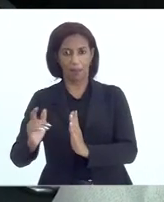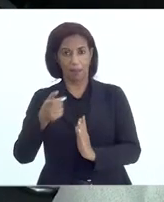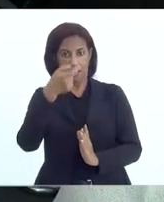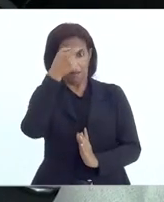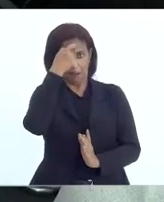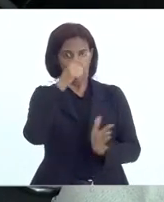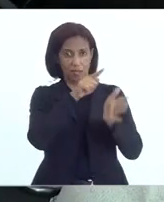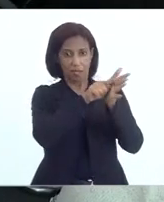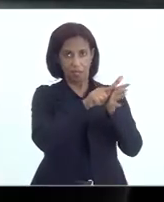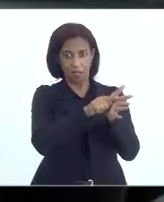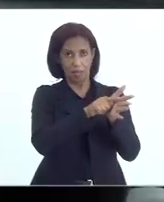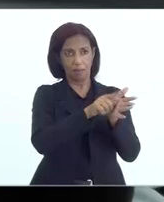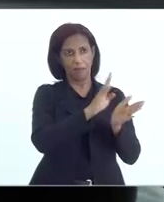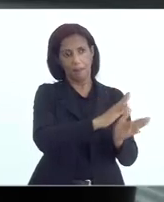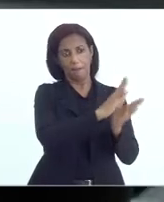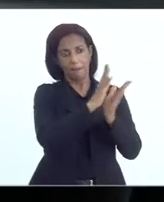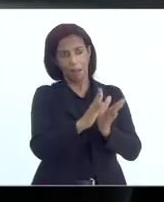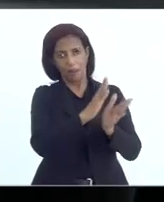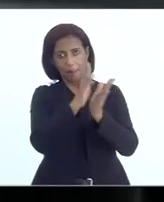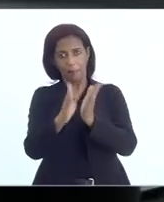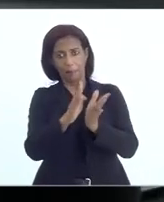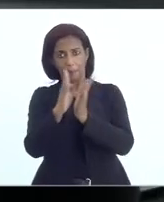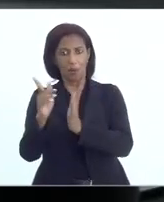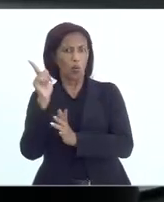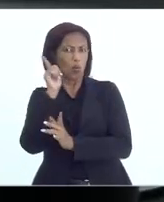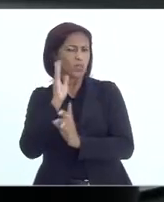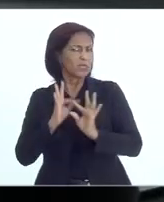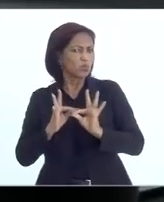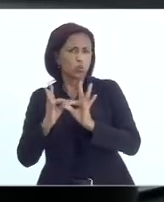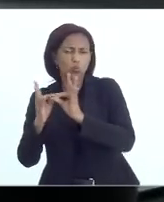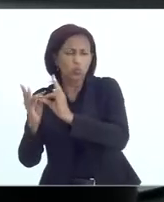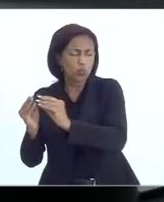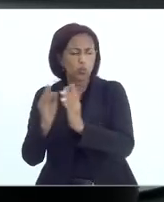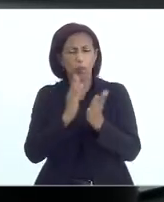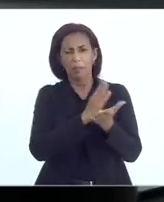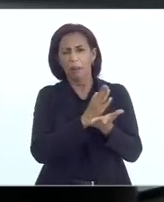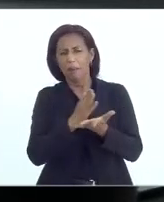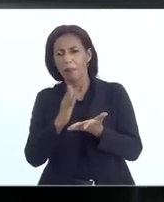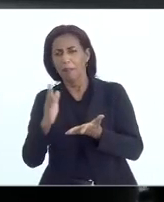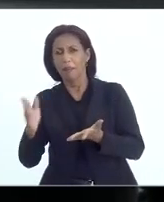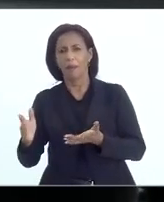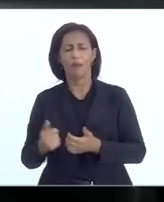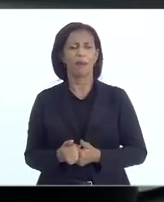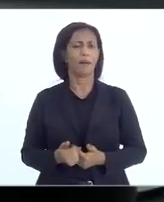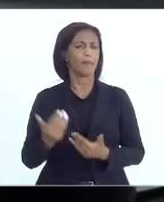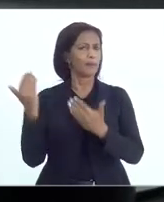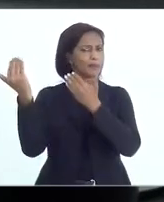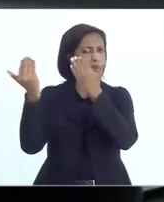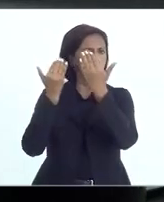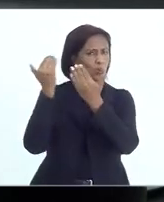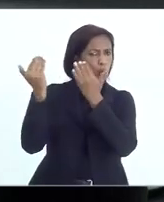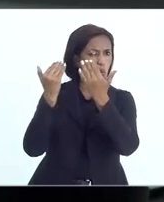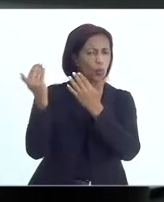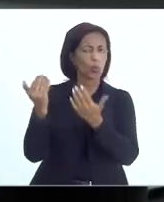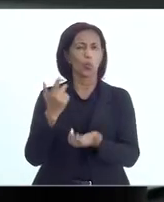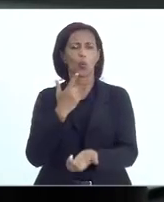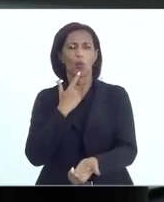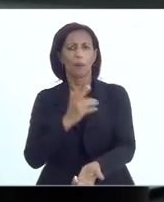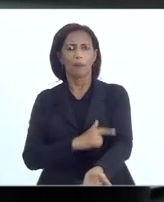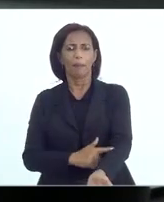intelectual e passaram por todos os outros exame médico tava psicológico